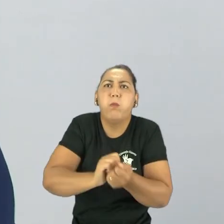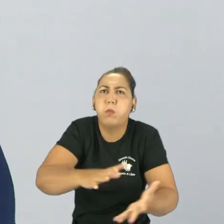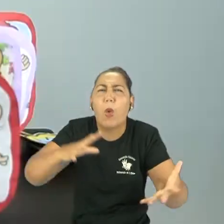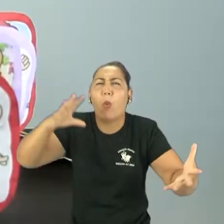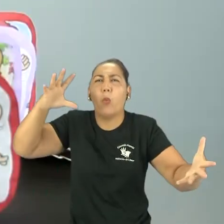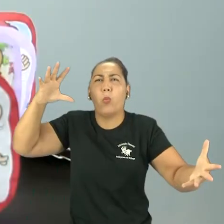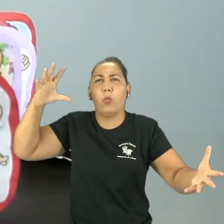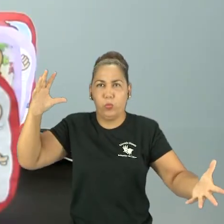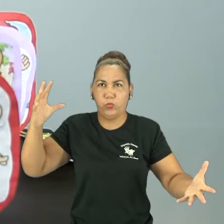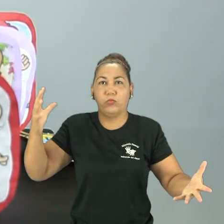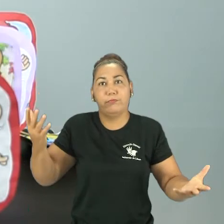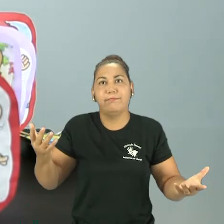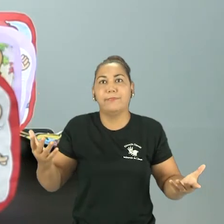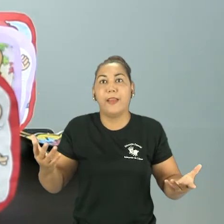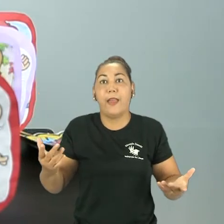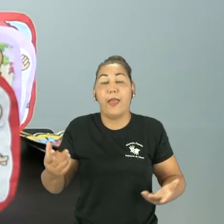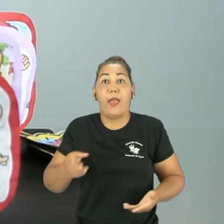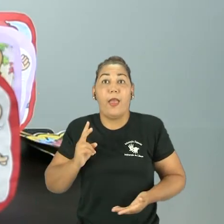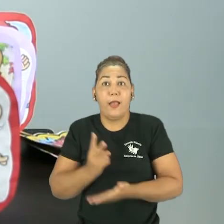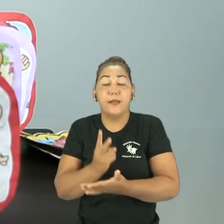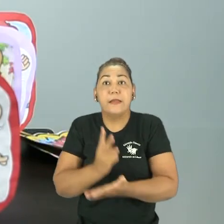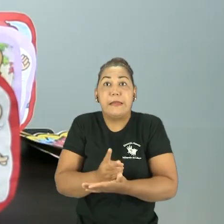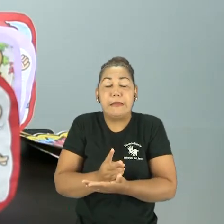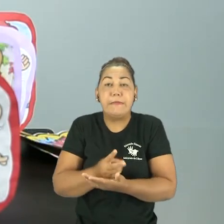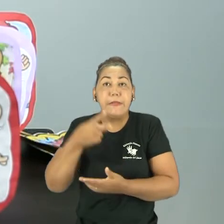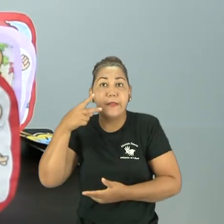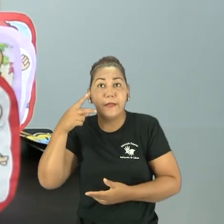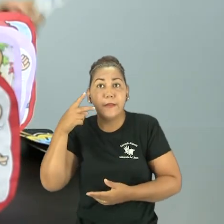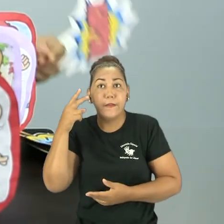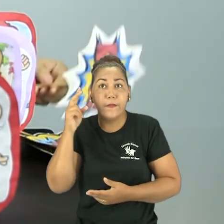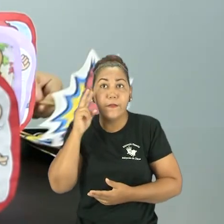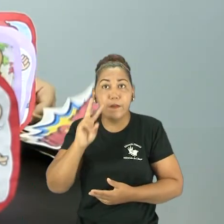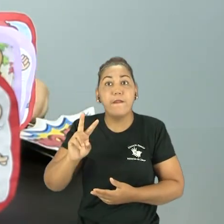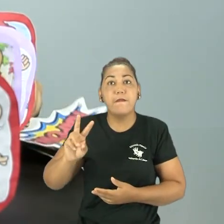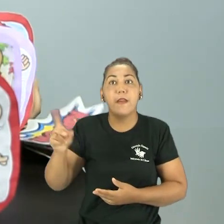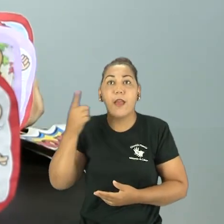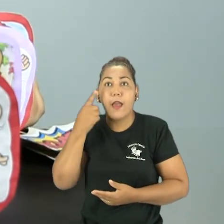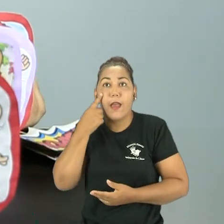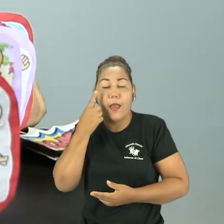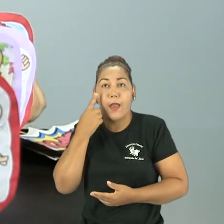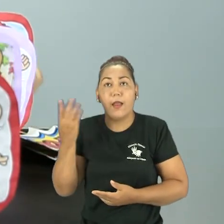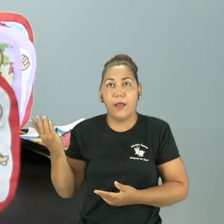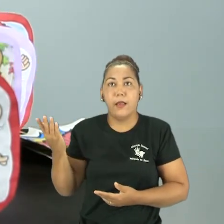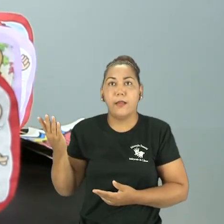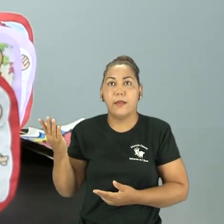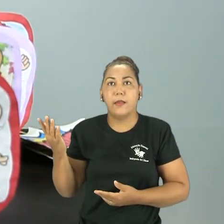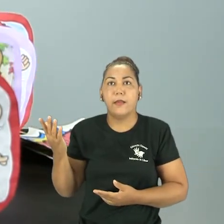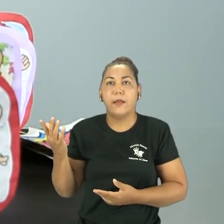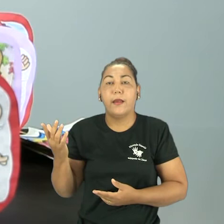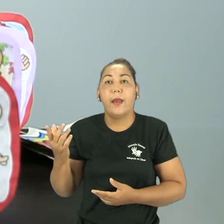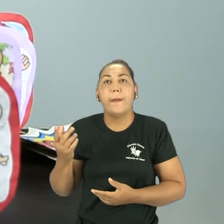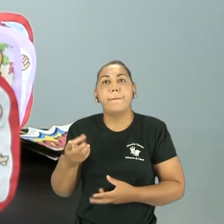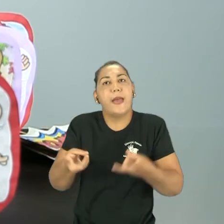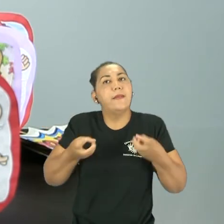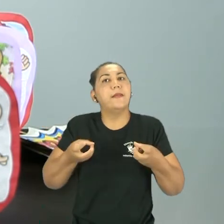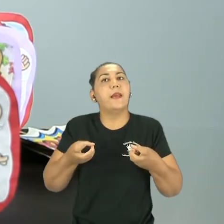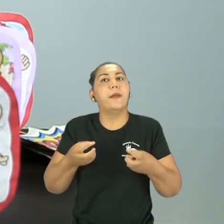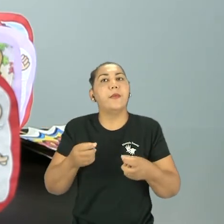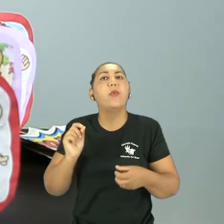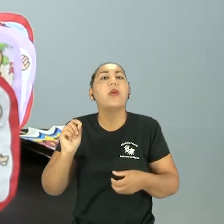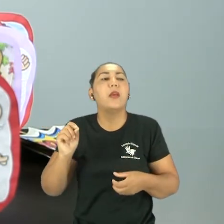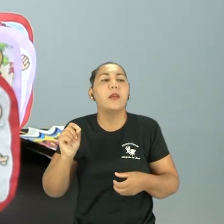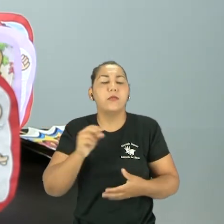Então, automaticamente, quando você vê isso aqui, você já faz esse barulho. Quando você está lendo.